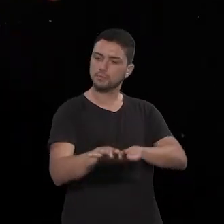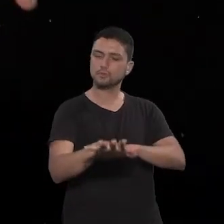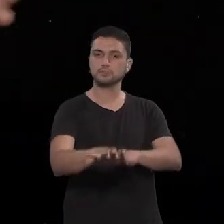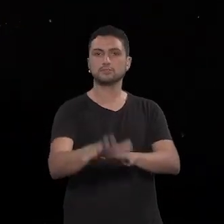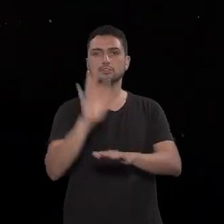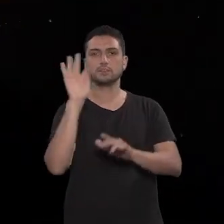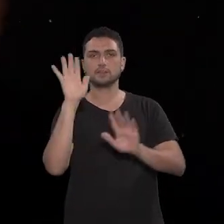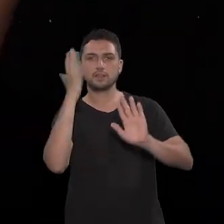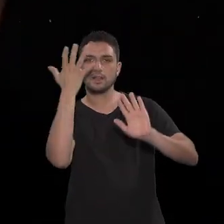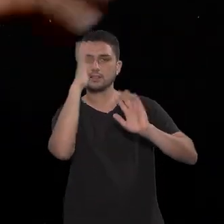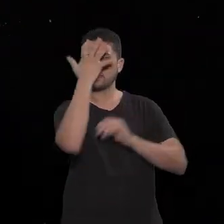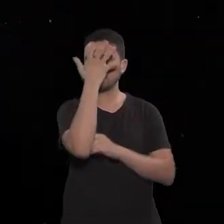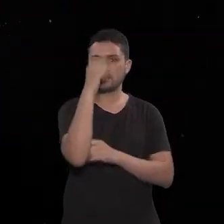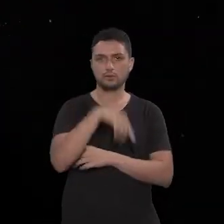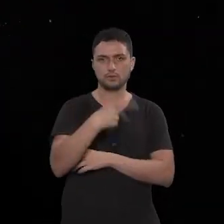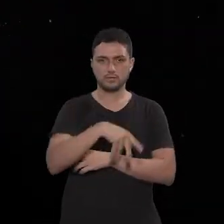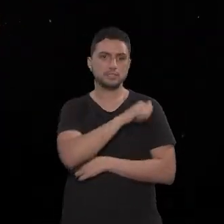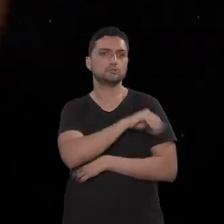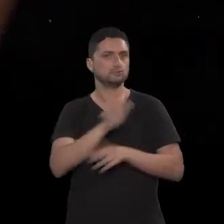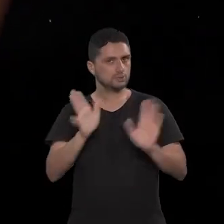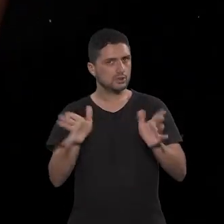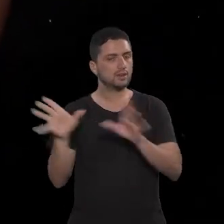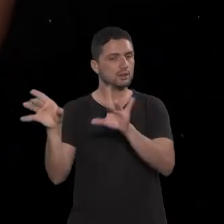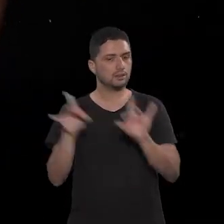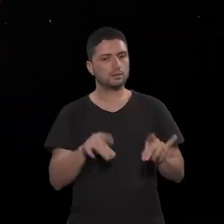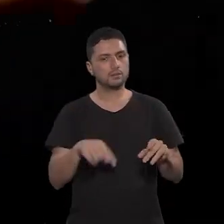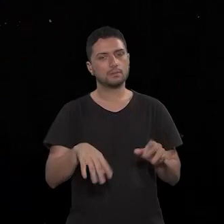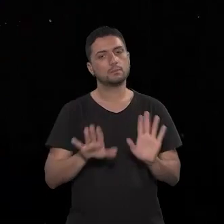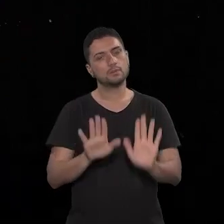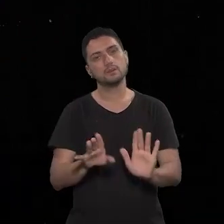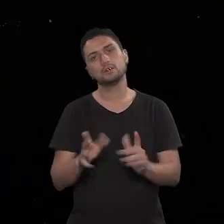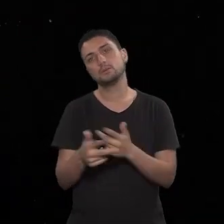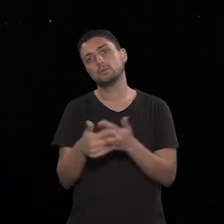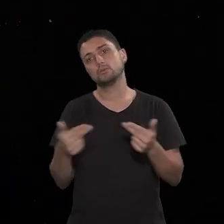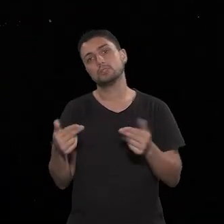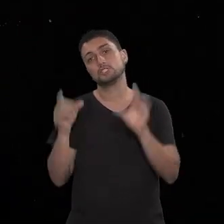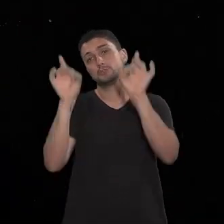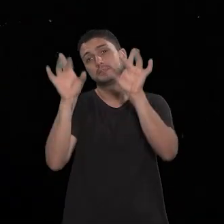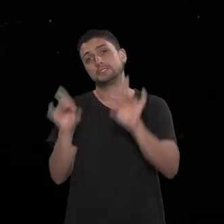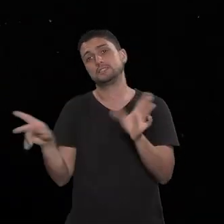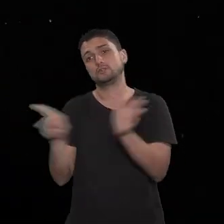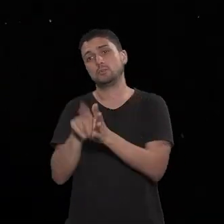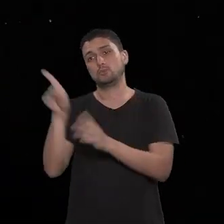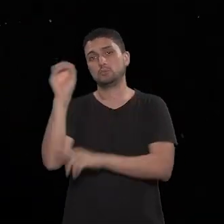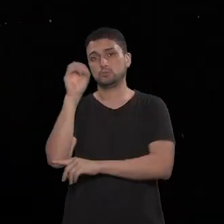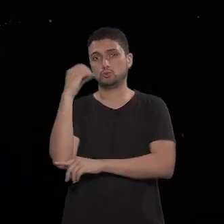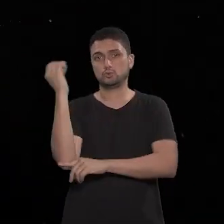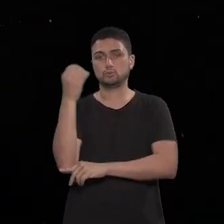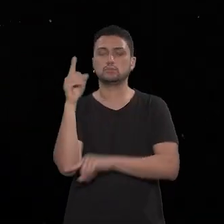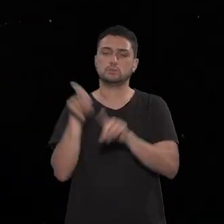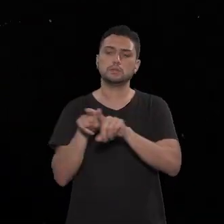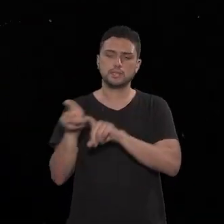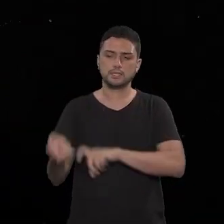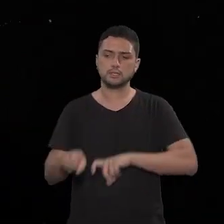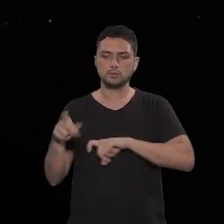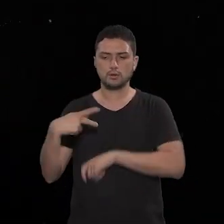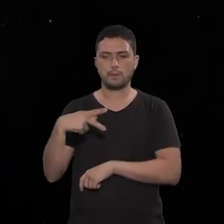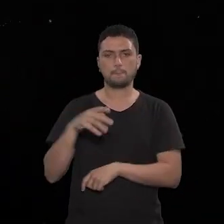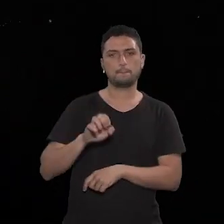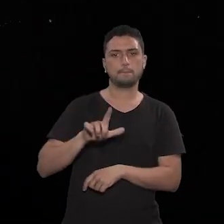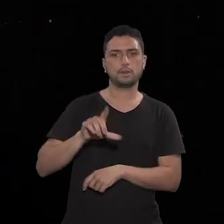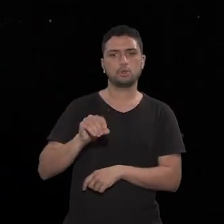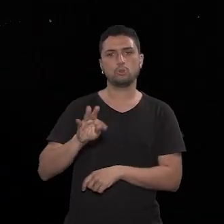desfila 3, 4 vezes ao ano. Né? Vieram ao Rio, fizeram alguns carnavais aqui no Rio, mas é algo muito específico do Rio Grande do Sul.